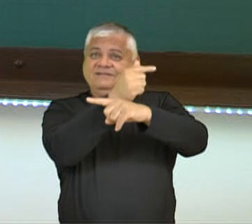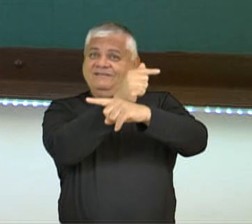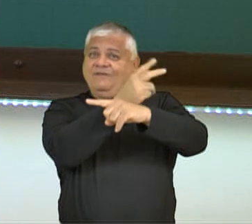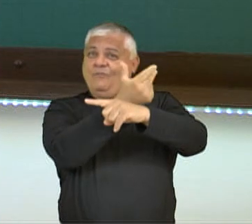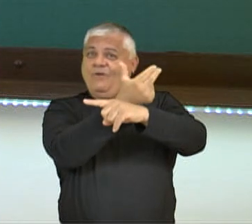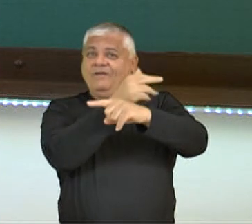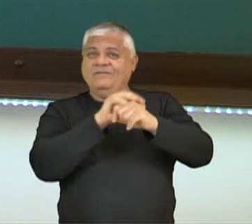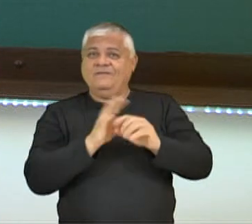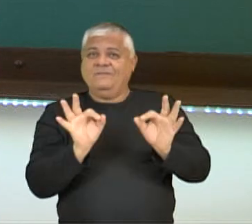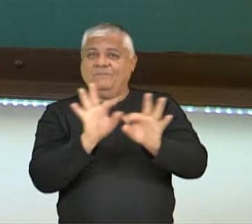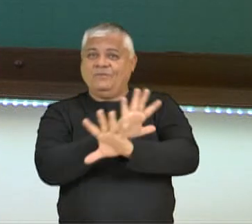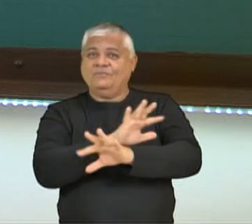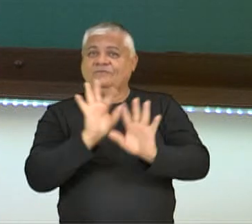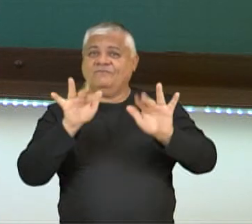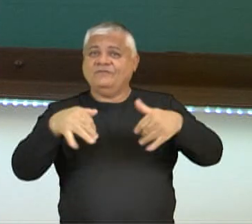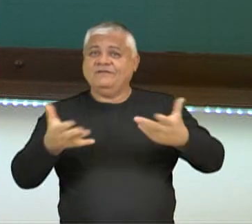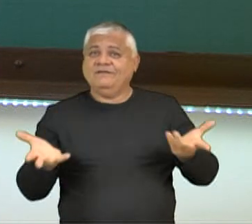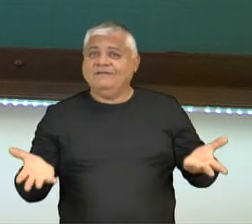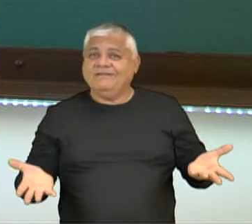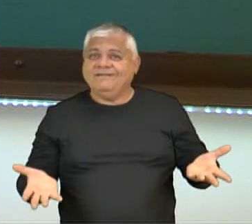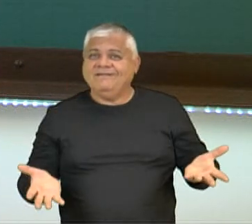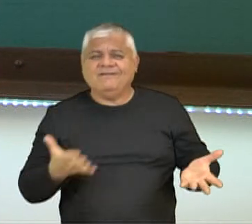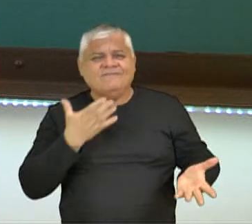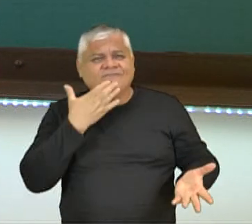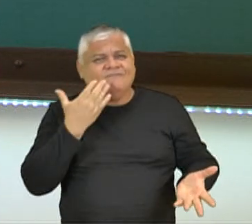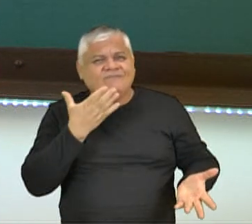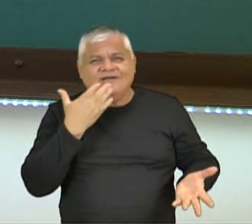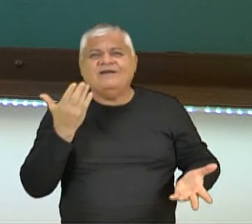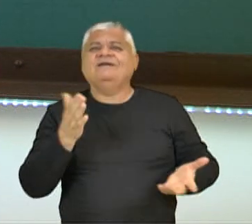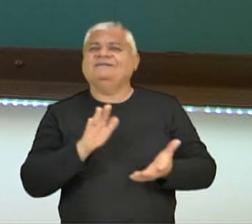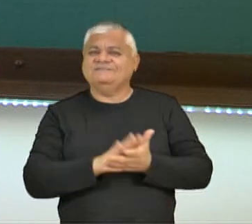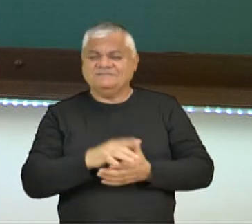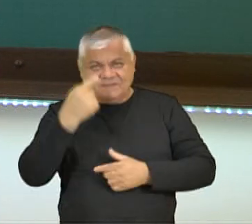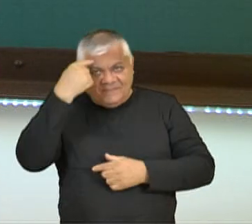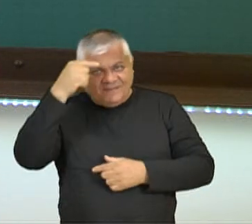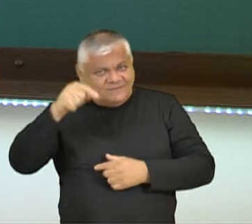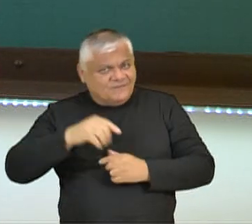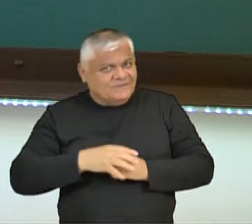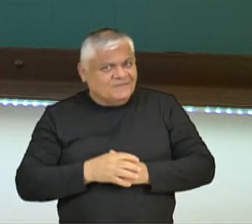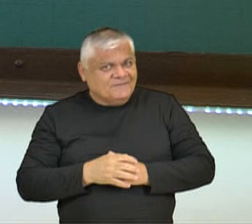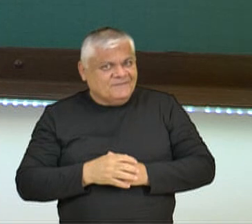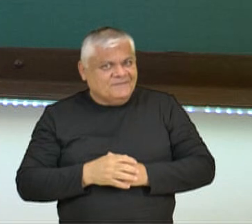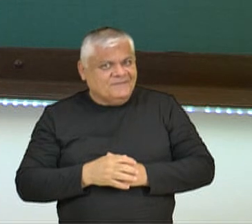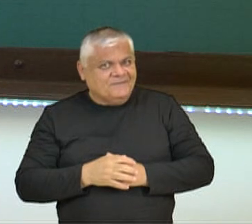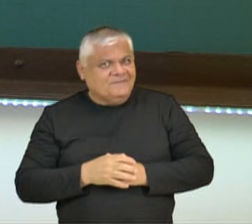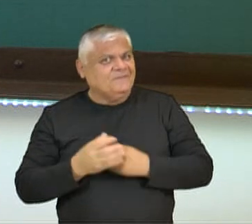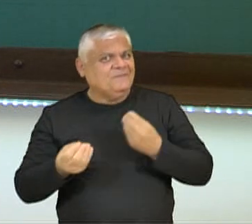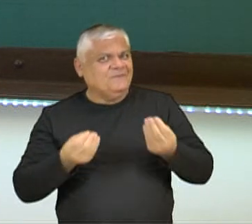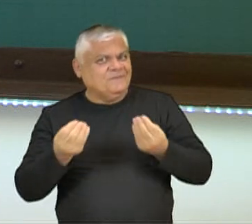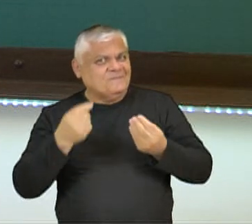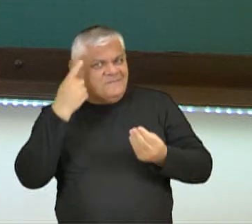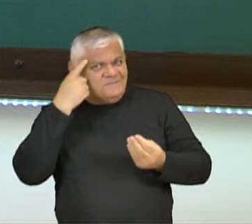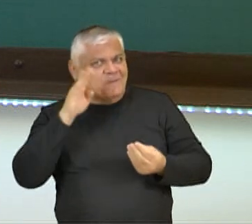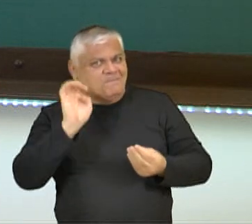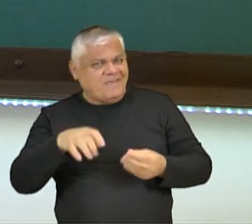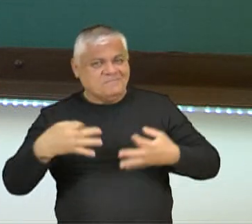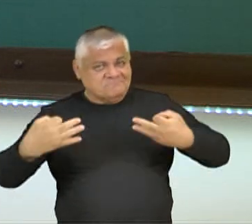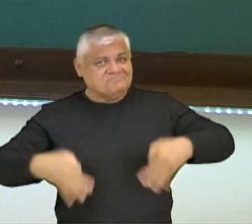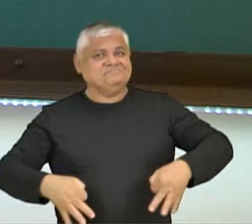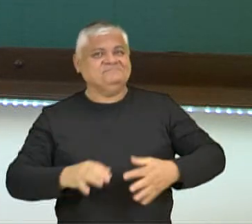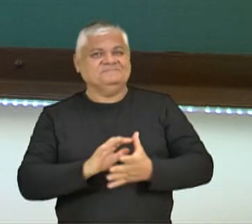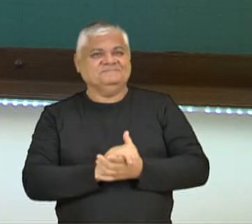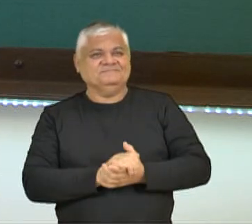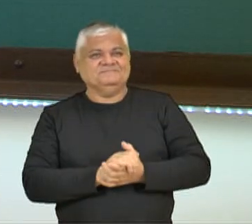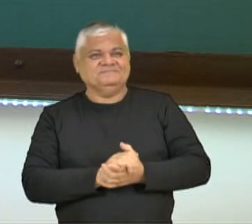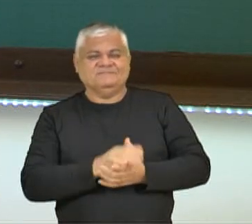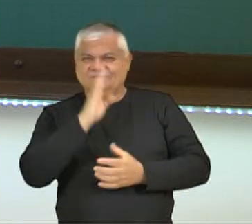E acabou? E acabou. É isso mesmo. Você tinha pensado nisso? Se você pensou muito bem, pensou corretamente.